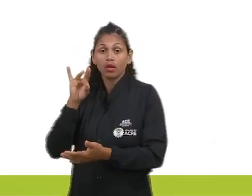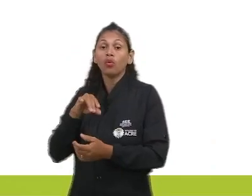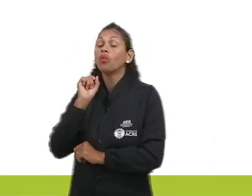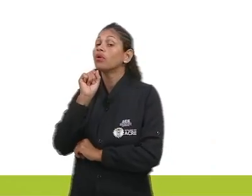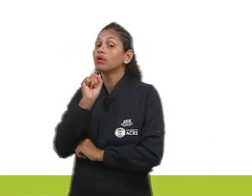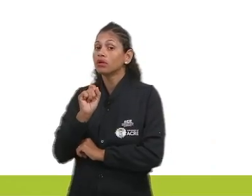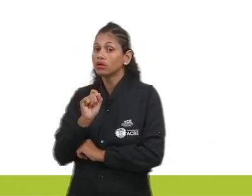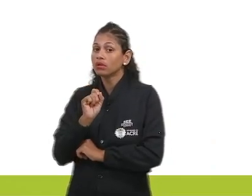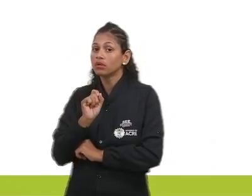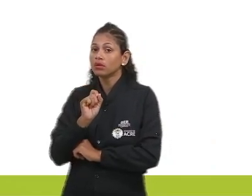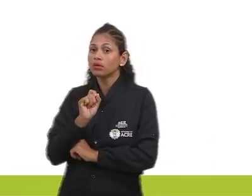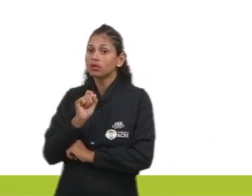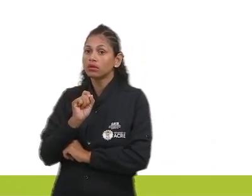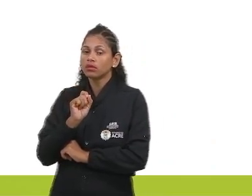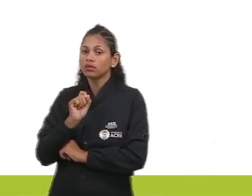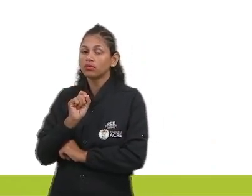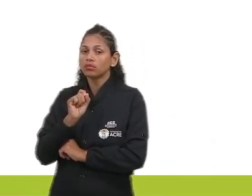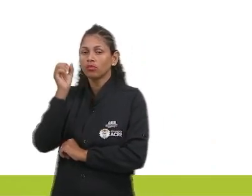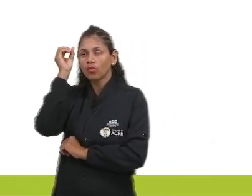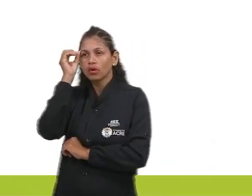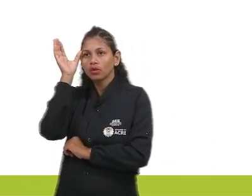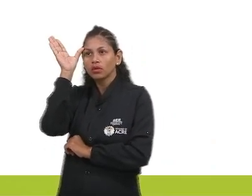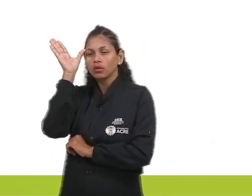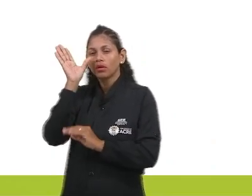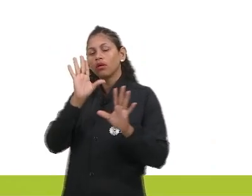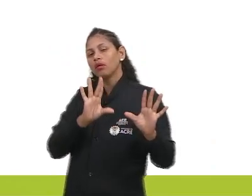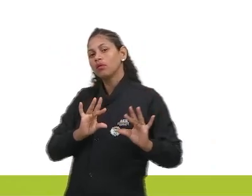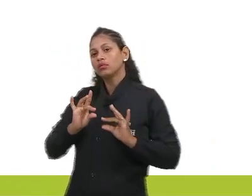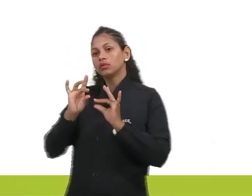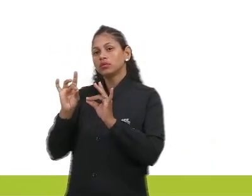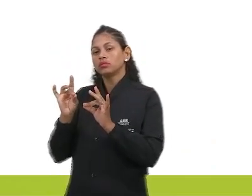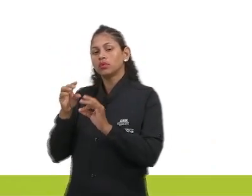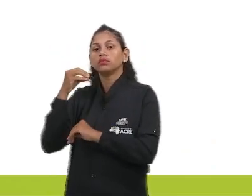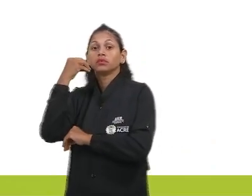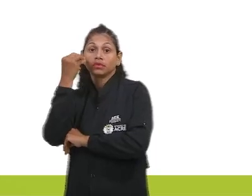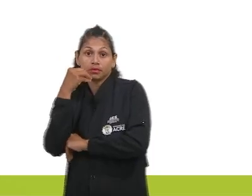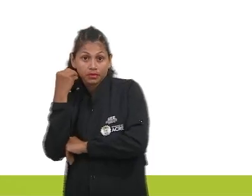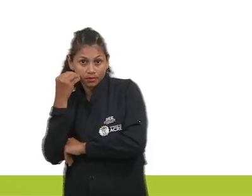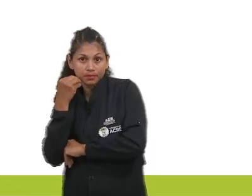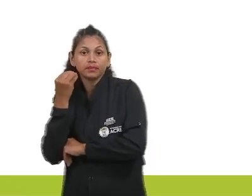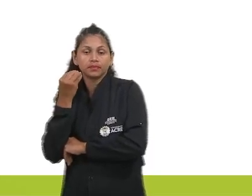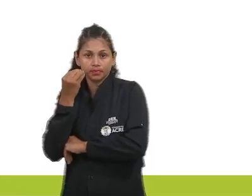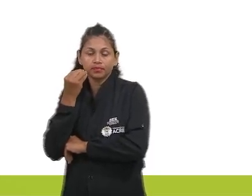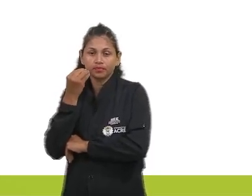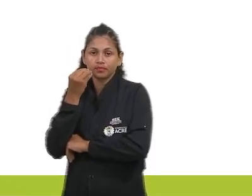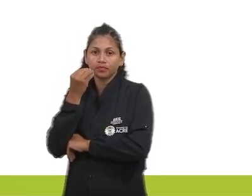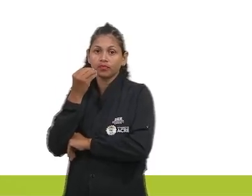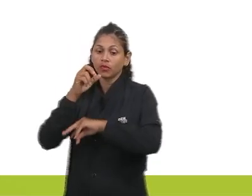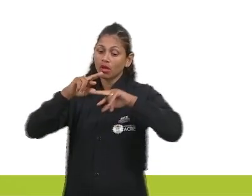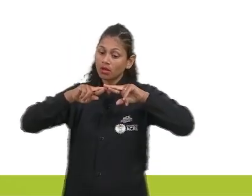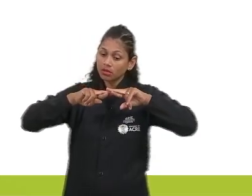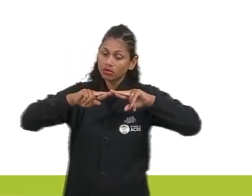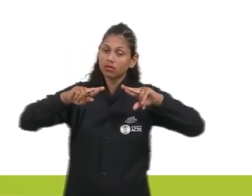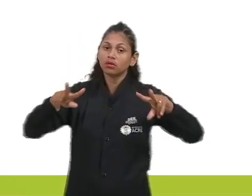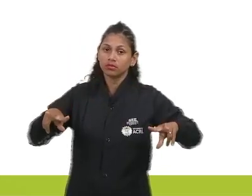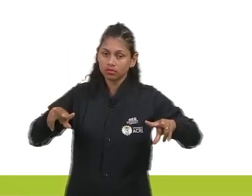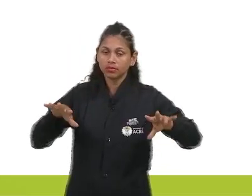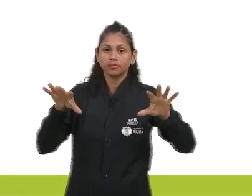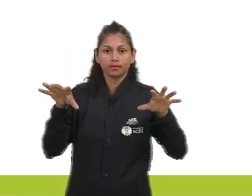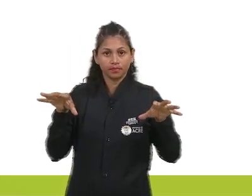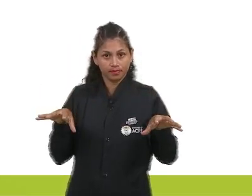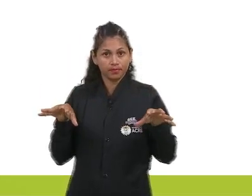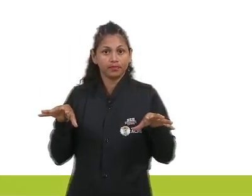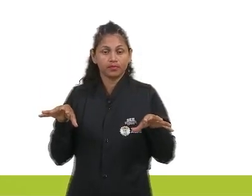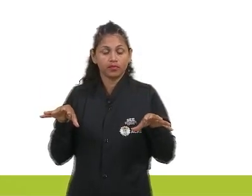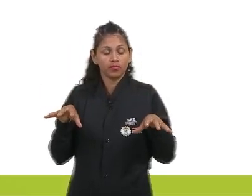o conhecimento vinha através da experiência. Então, a grande diferença é justamente essa.